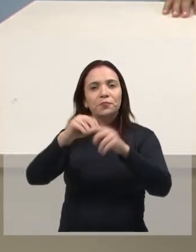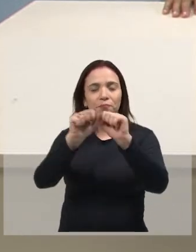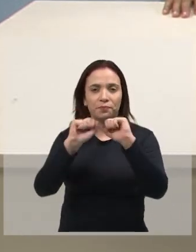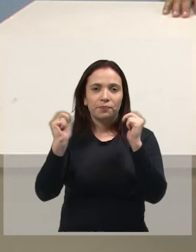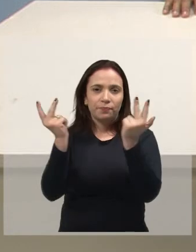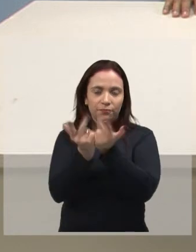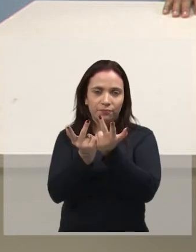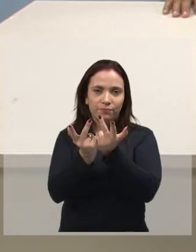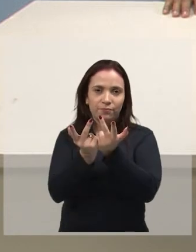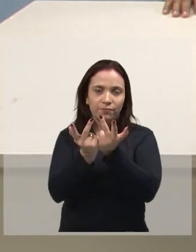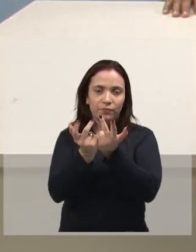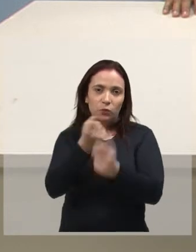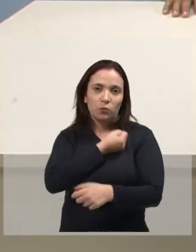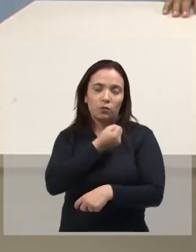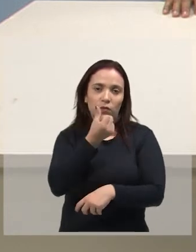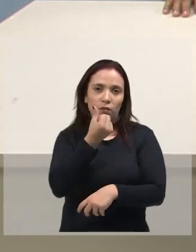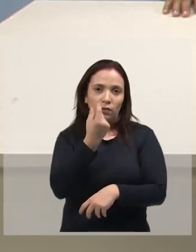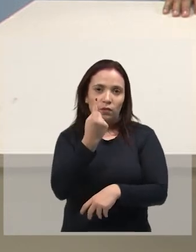Câmara Municipal de Fortaleza, canal